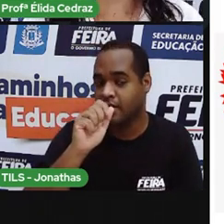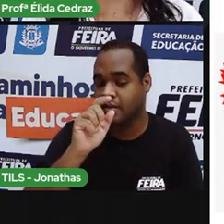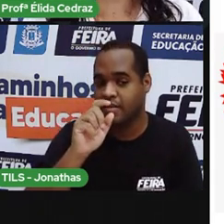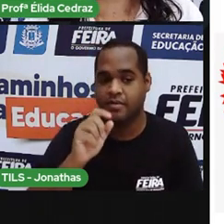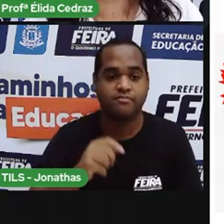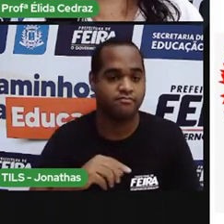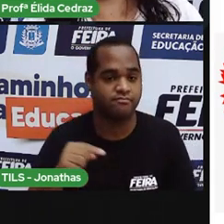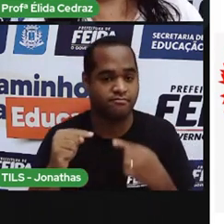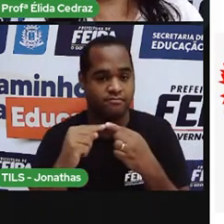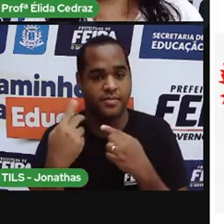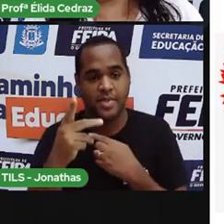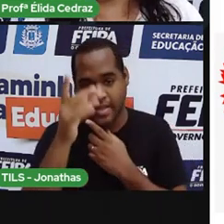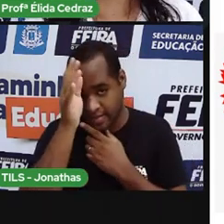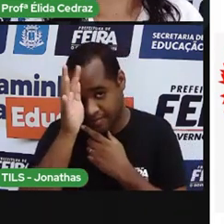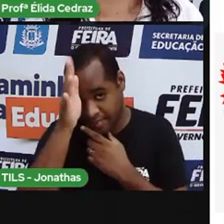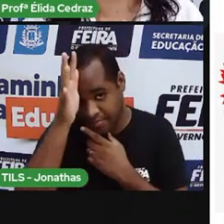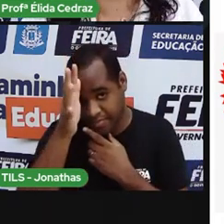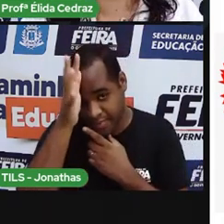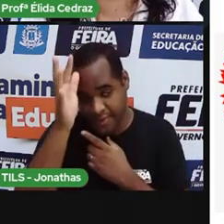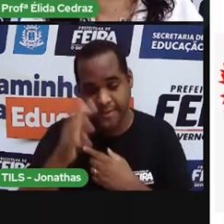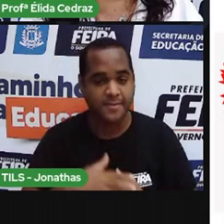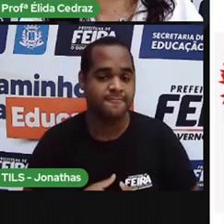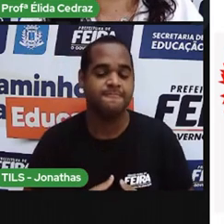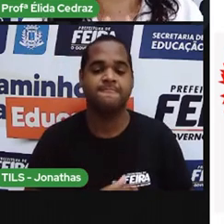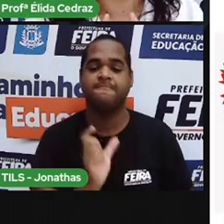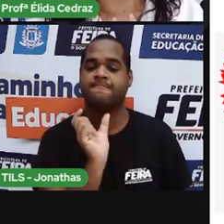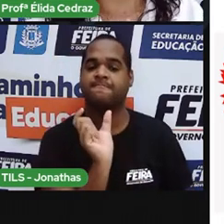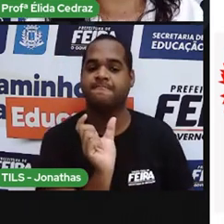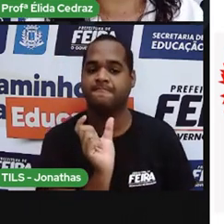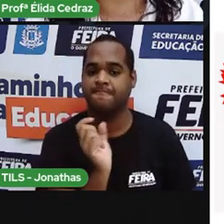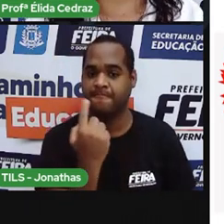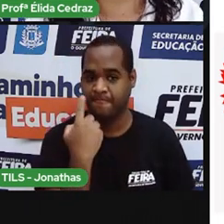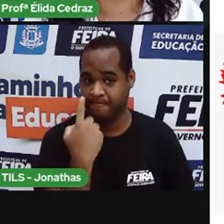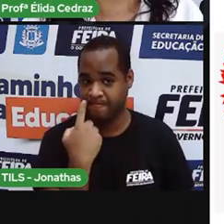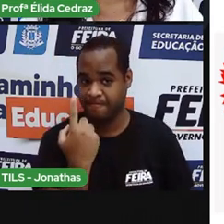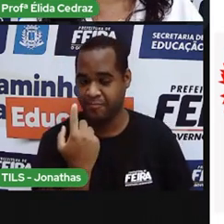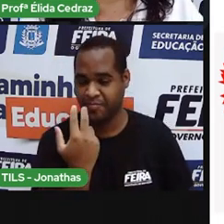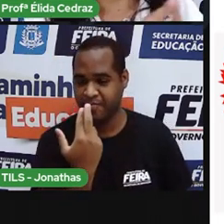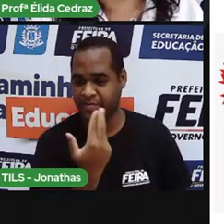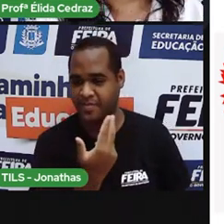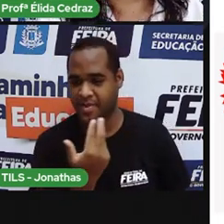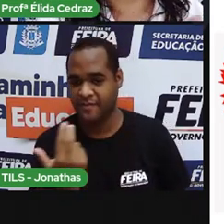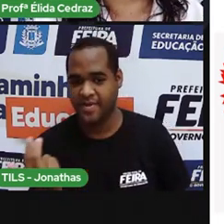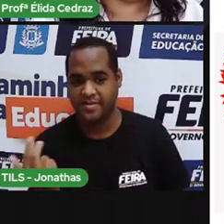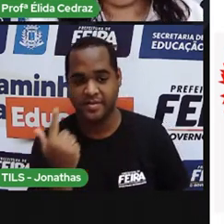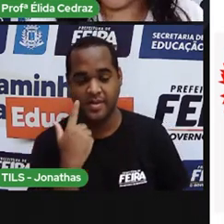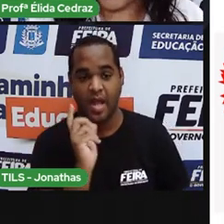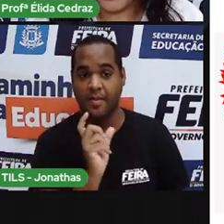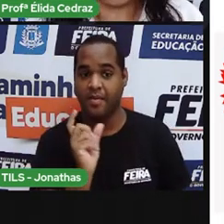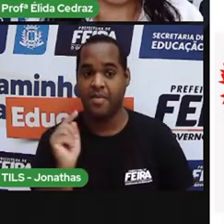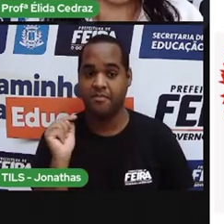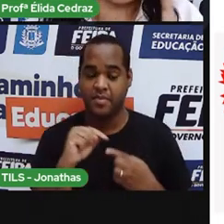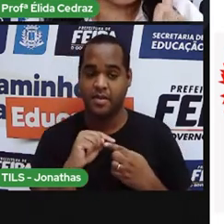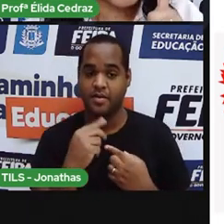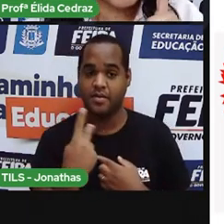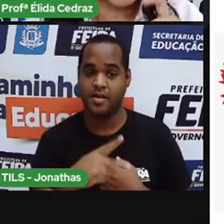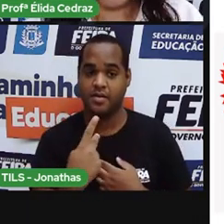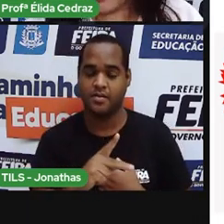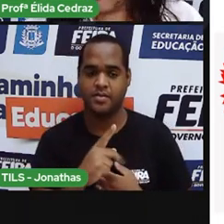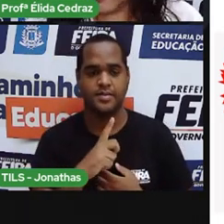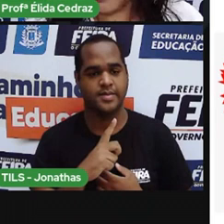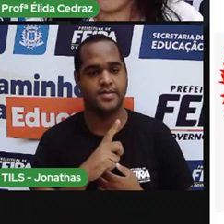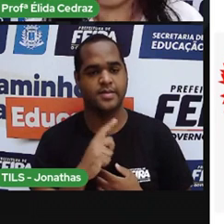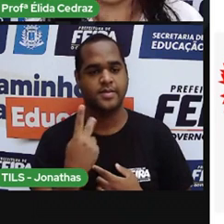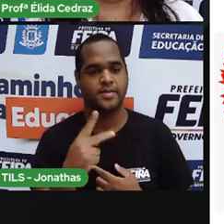Então, vamos ver quais são as palavrinhas que têm o mesmo som da palavra cravo. Do C